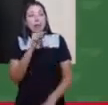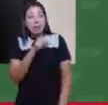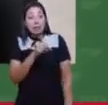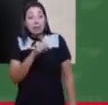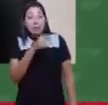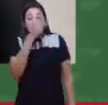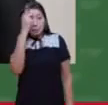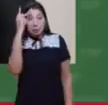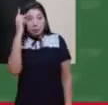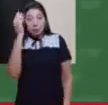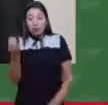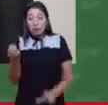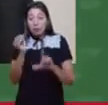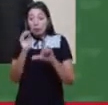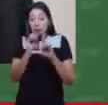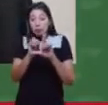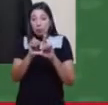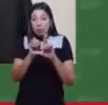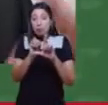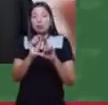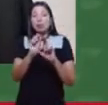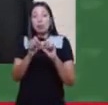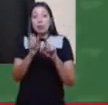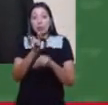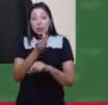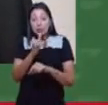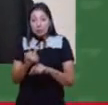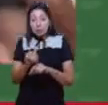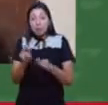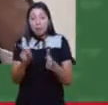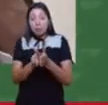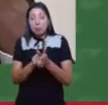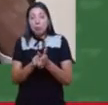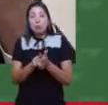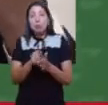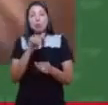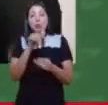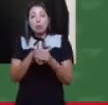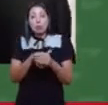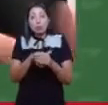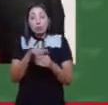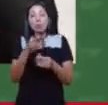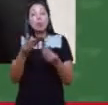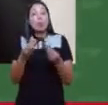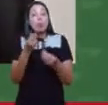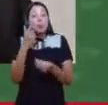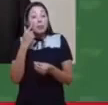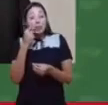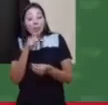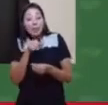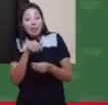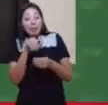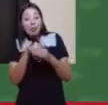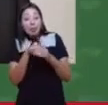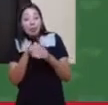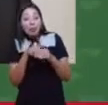aquele QR Code resulta na anulação do voto. Então, o que é que adianta ver o voto